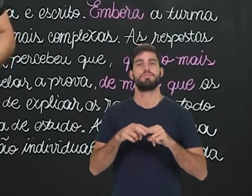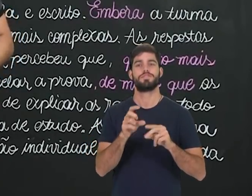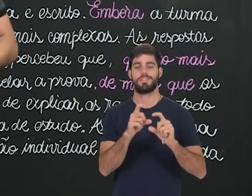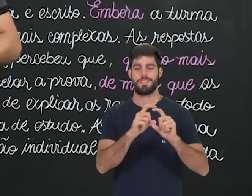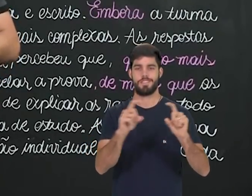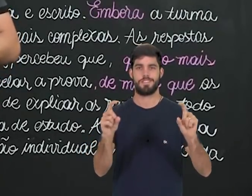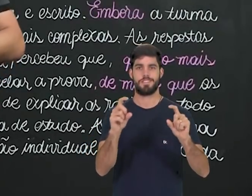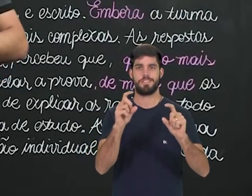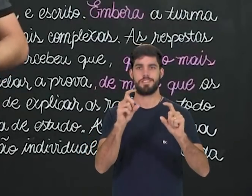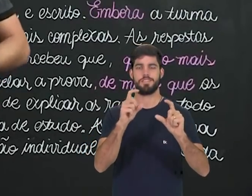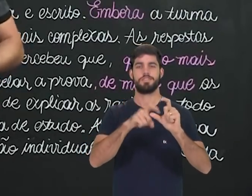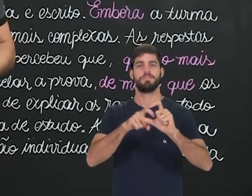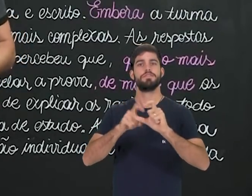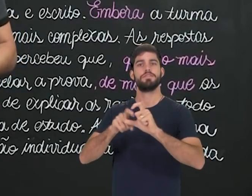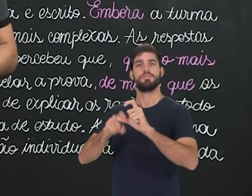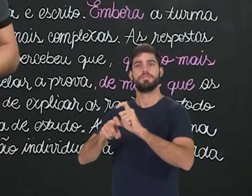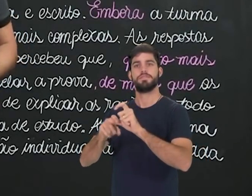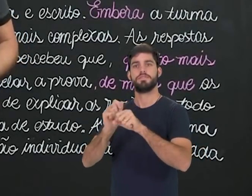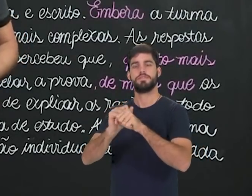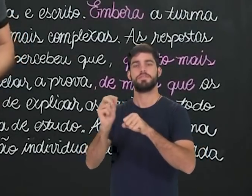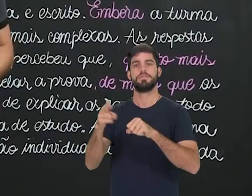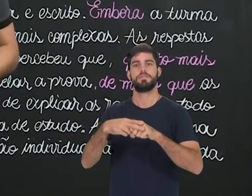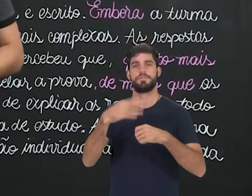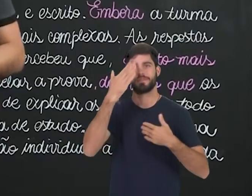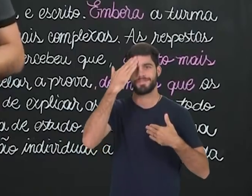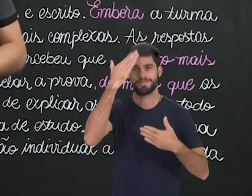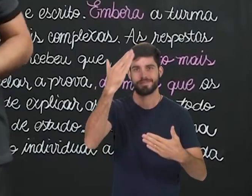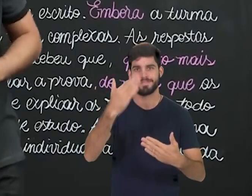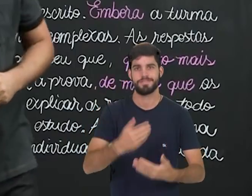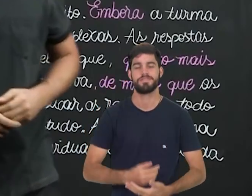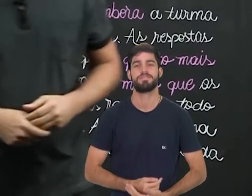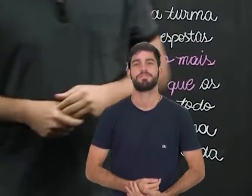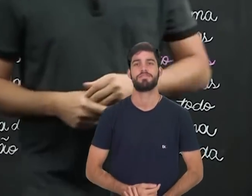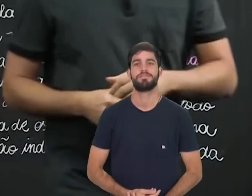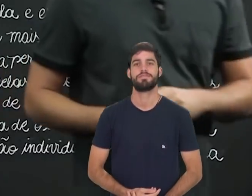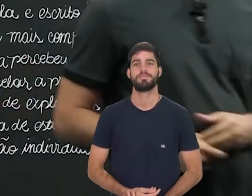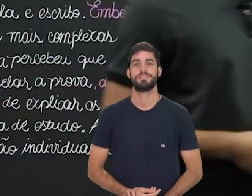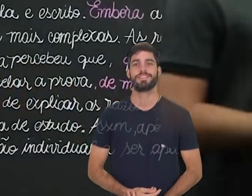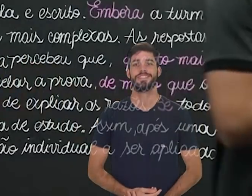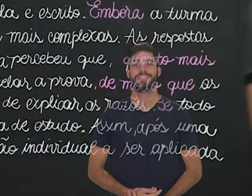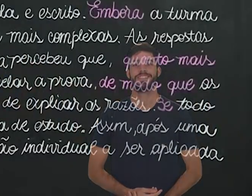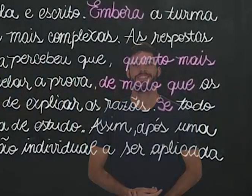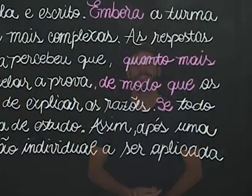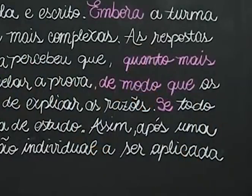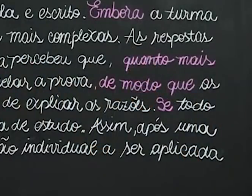oração subordinada adverbial, ok? Muito obrigado!